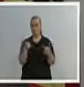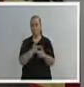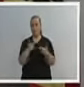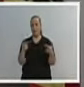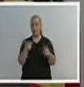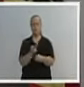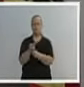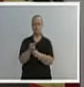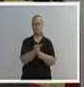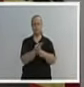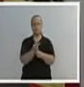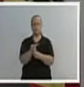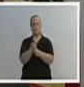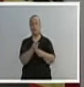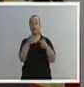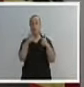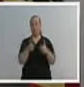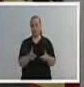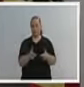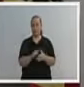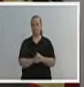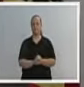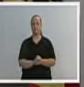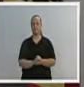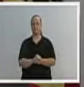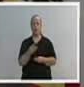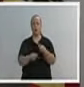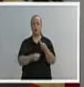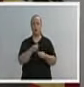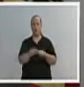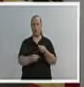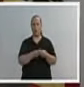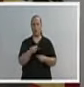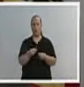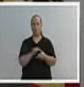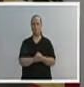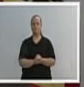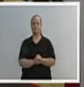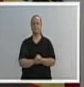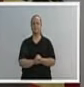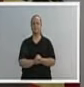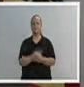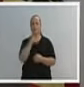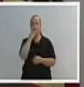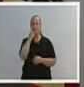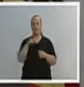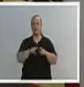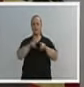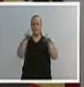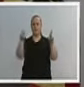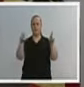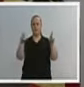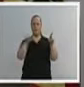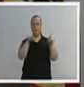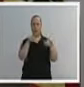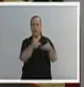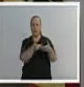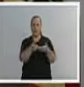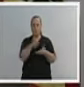clínicas, eles esquartejam a criancinha, eles botam um negócio lá, através de sucção, e